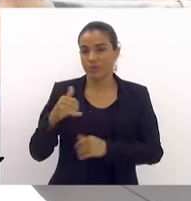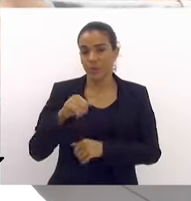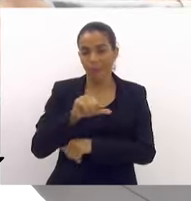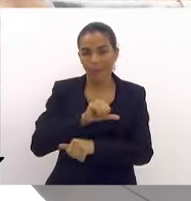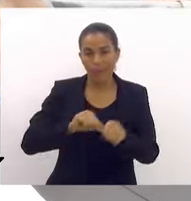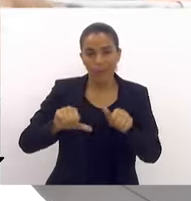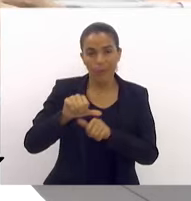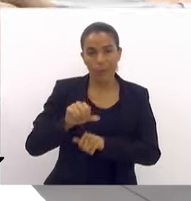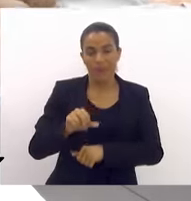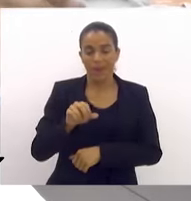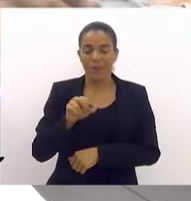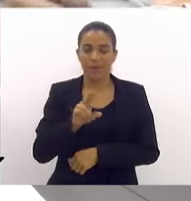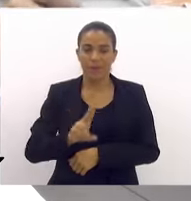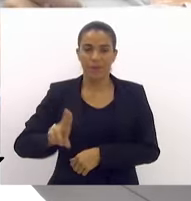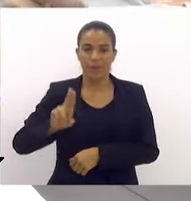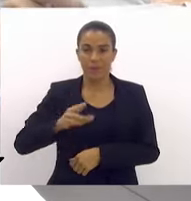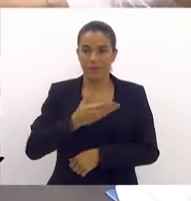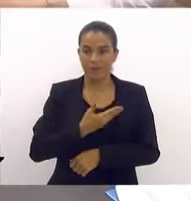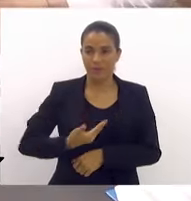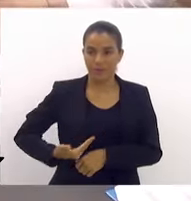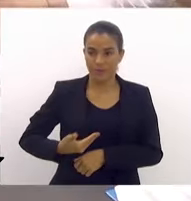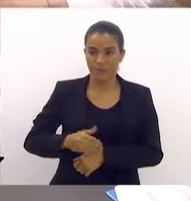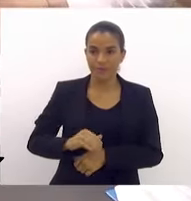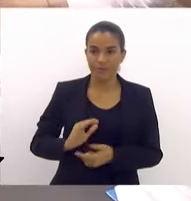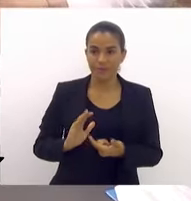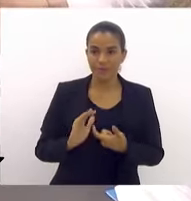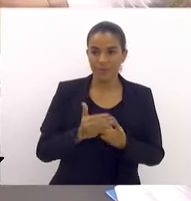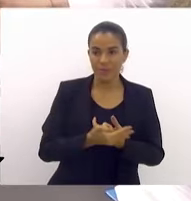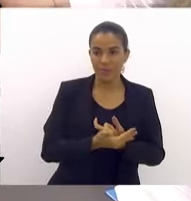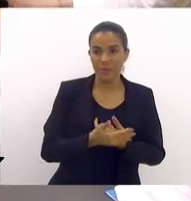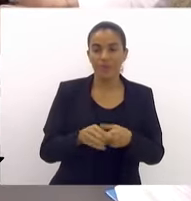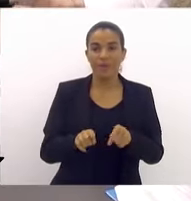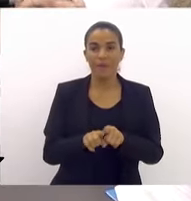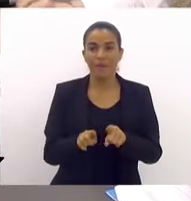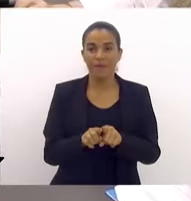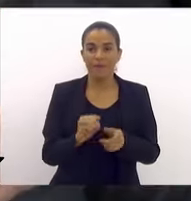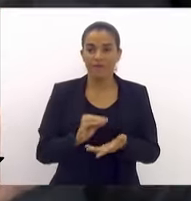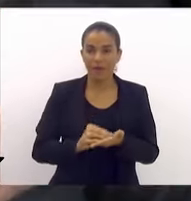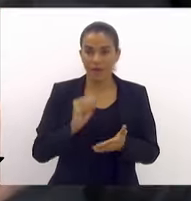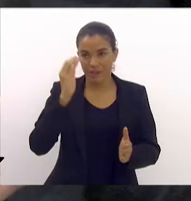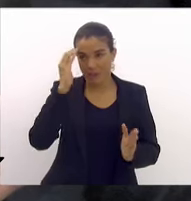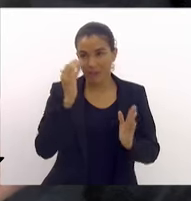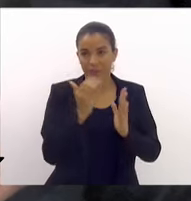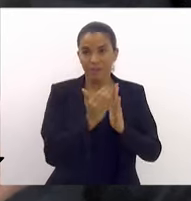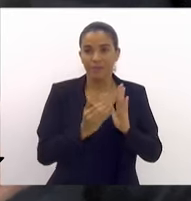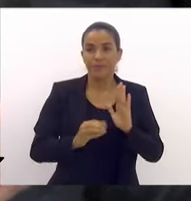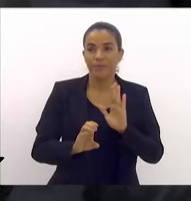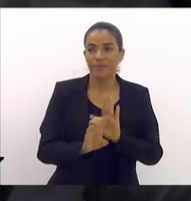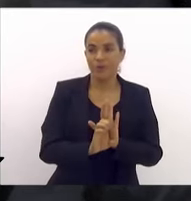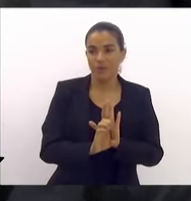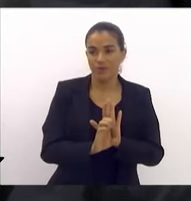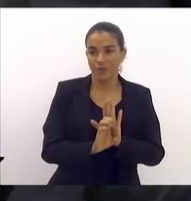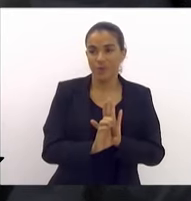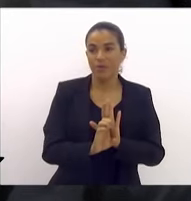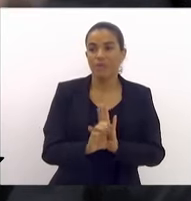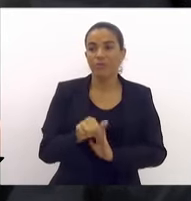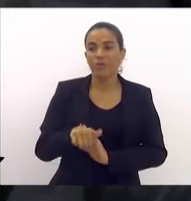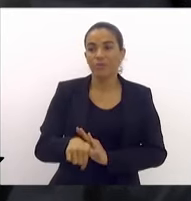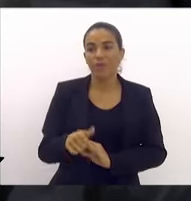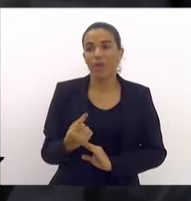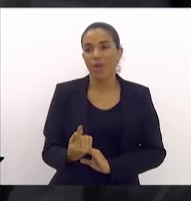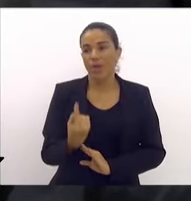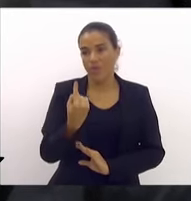acho que poderia entrar esse termo descumprimento de seus estatutos, né? Porque é uma